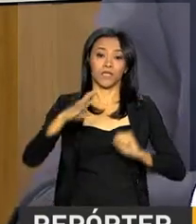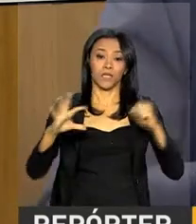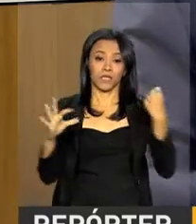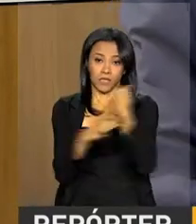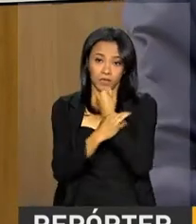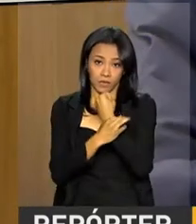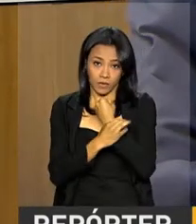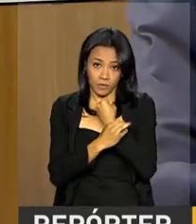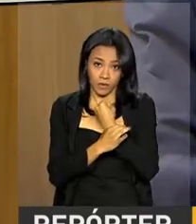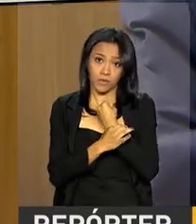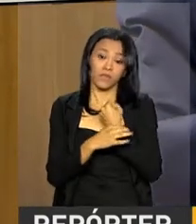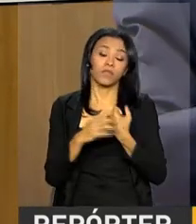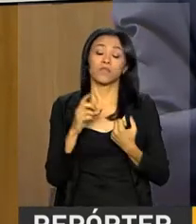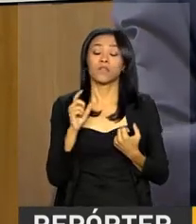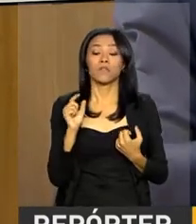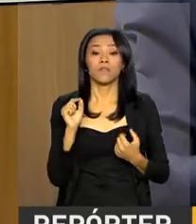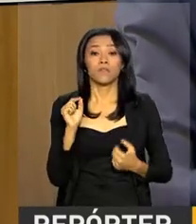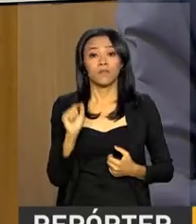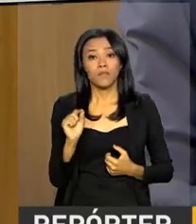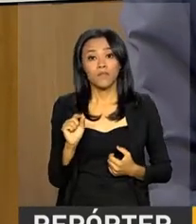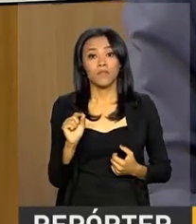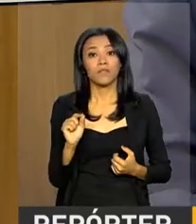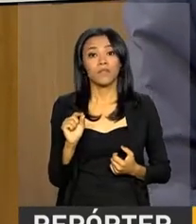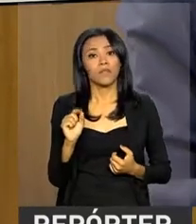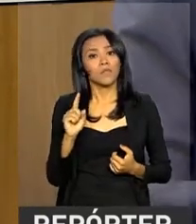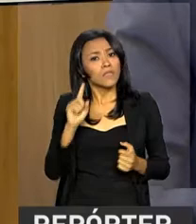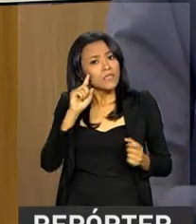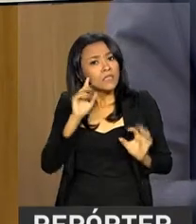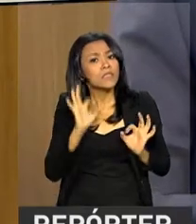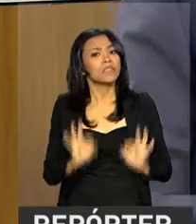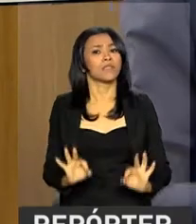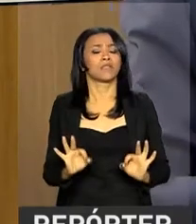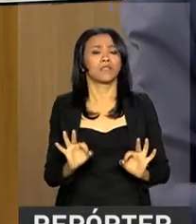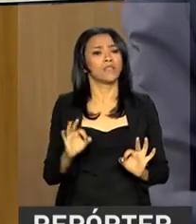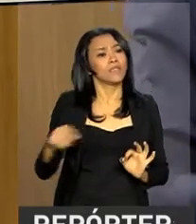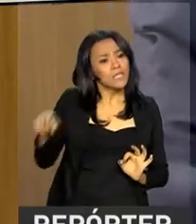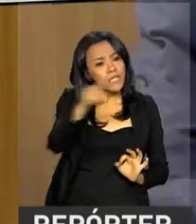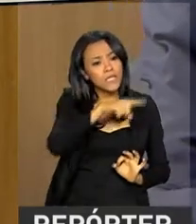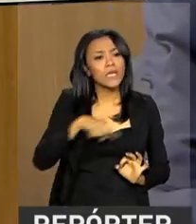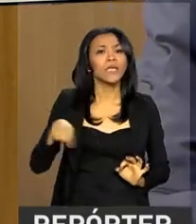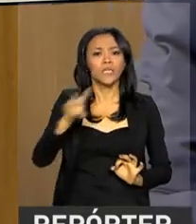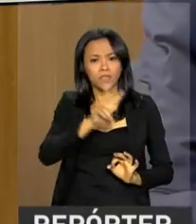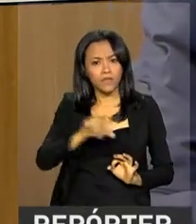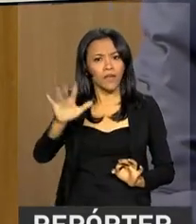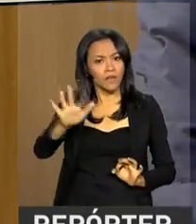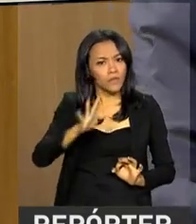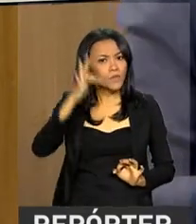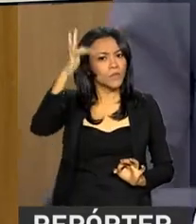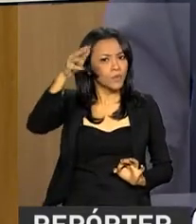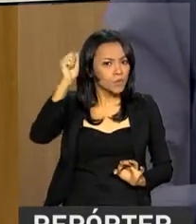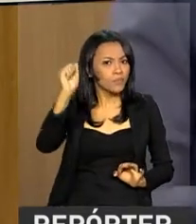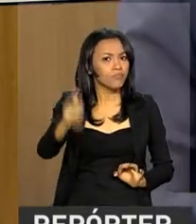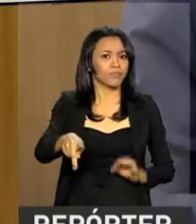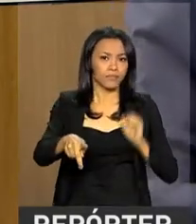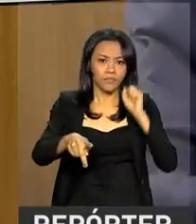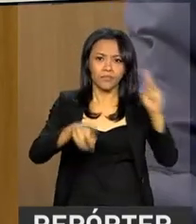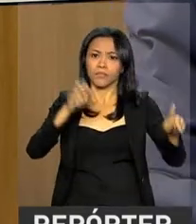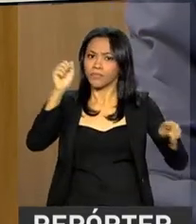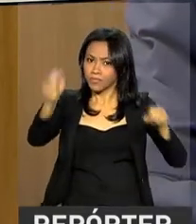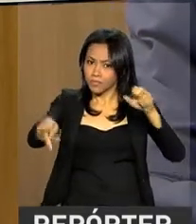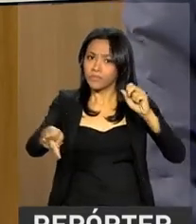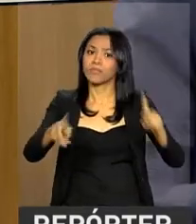brasileiros, possamos garantir aos brasileiros uma certeza de que eles vão receber a aposentadoria no